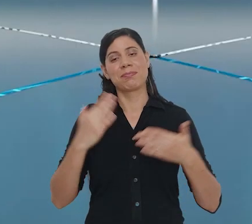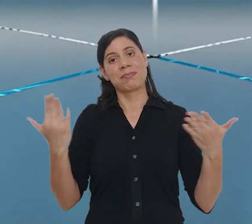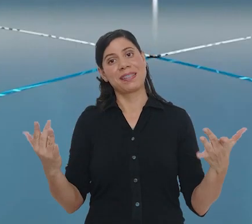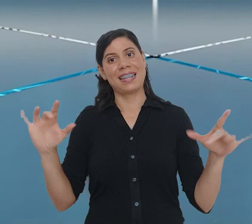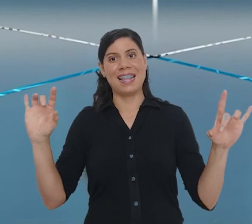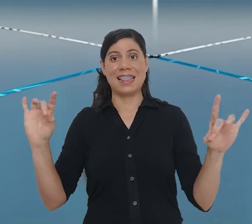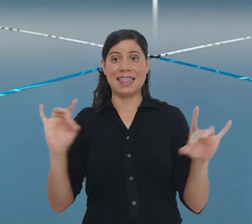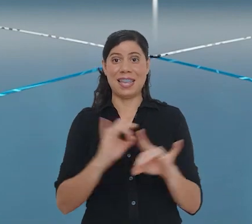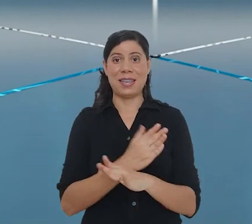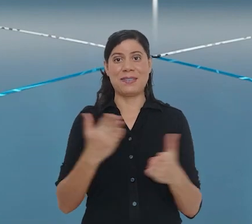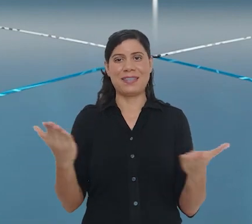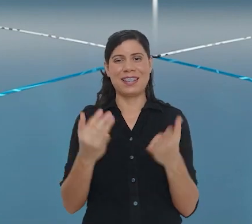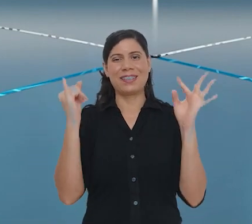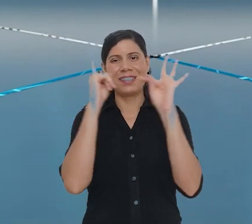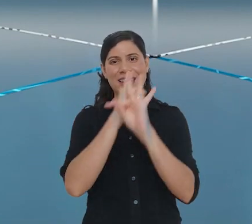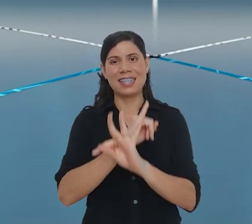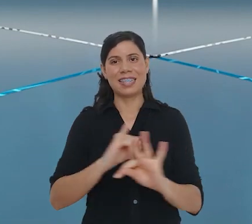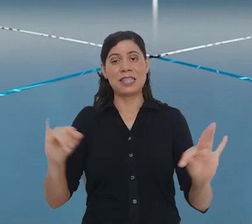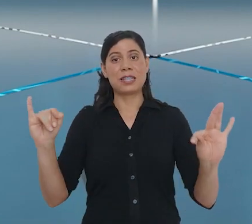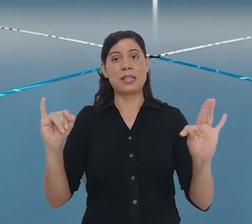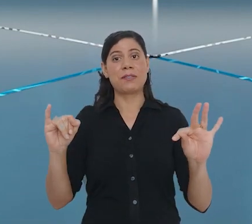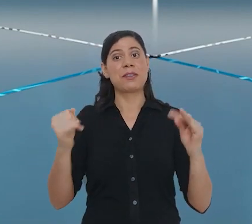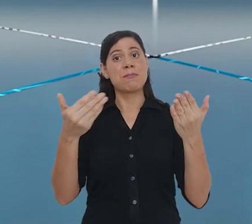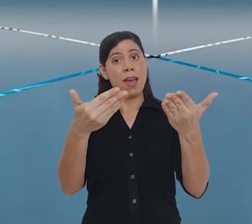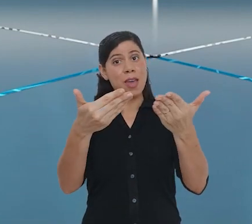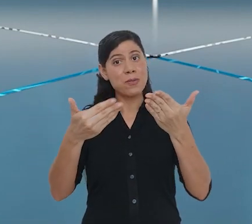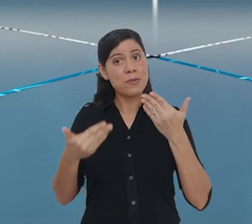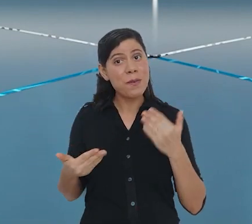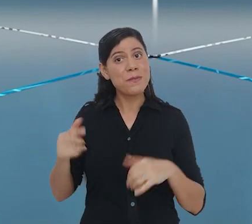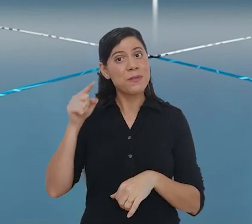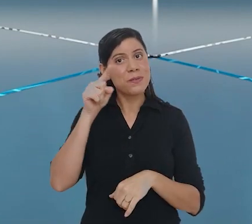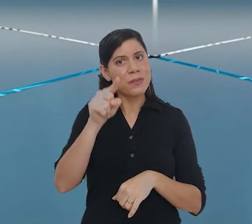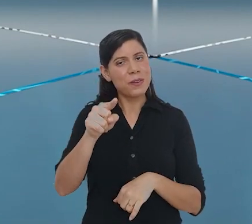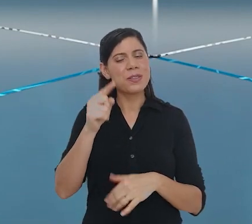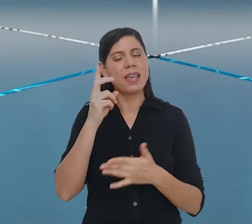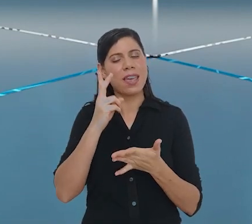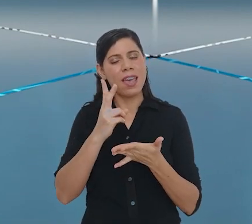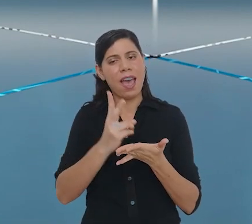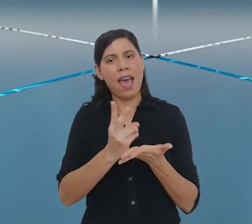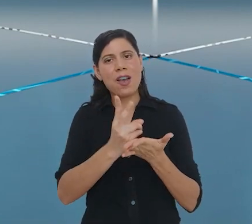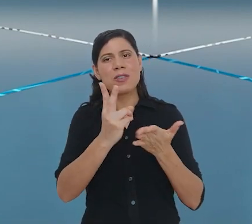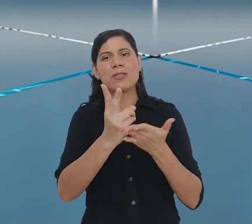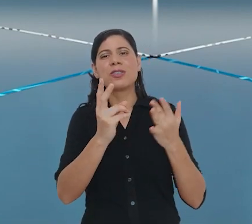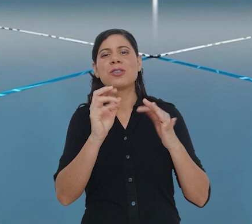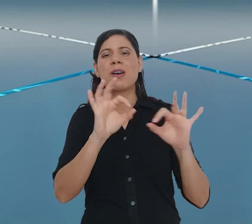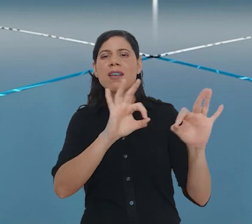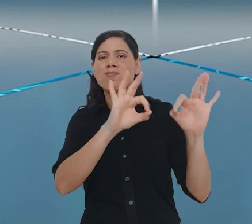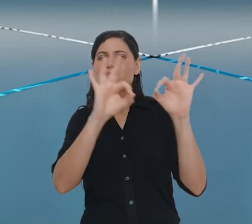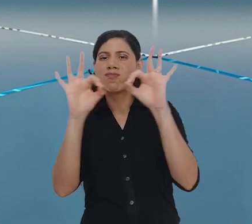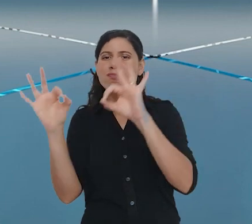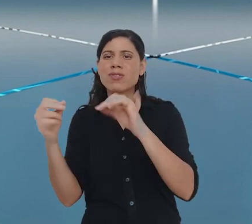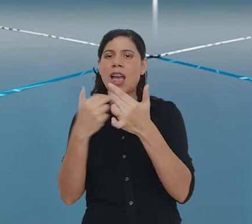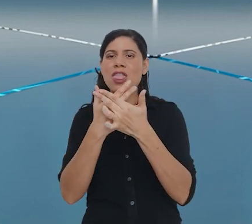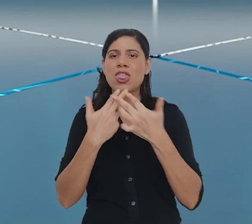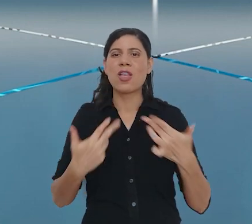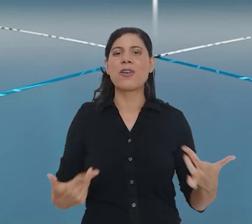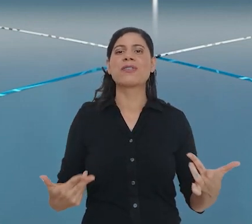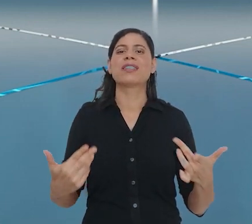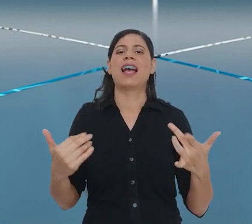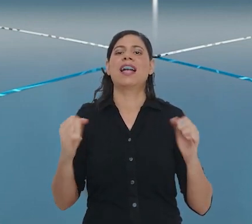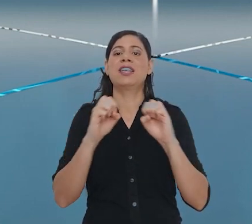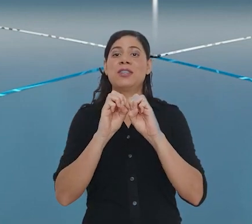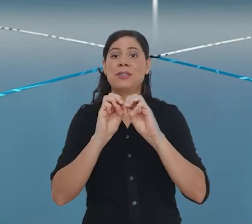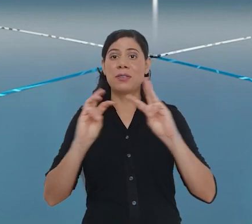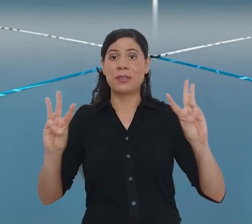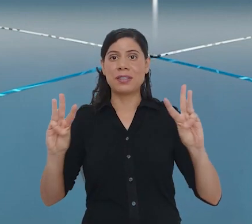Estamos encerrando agora essa edição, mas fica o convite para que você continue acompanhando as novidades do TRF1 no site do